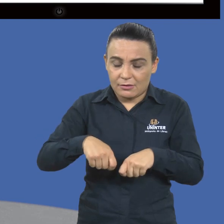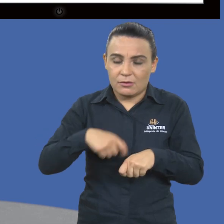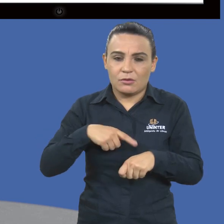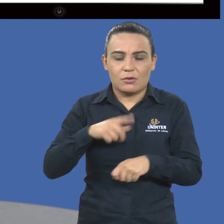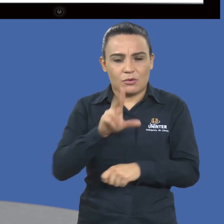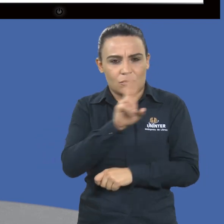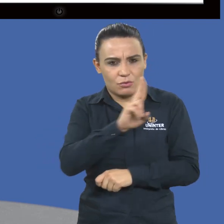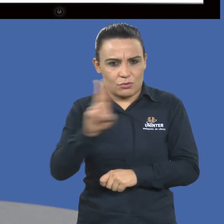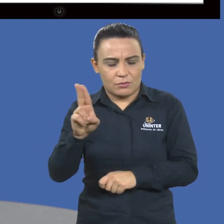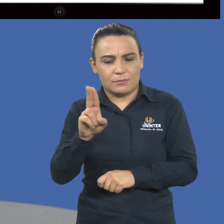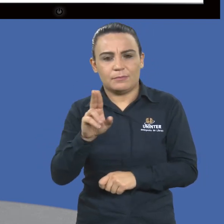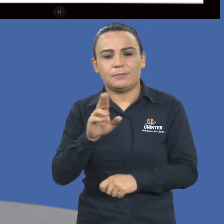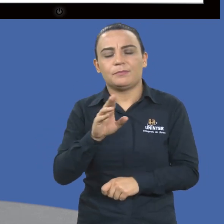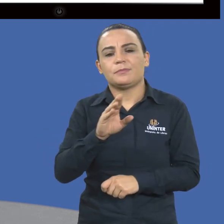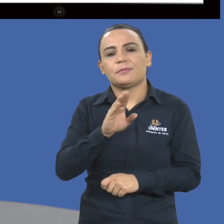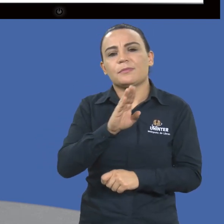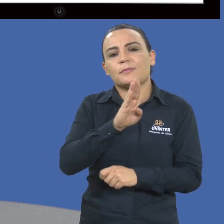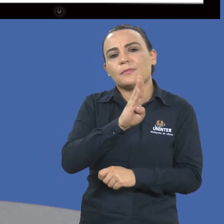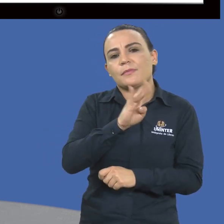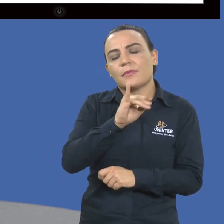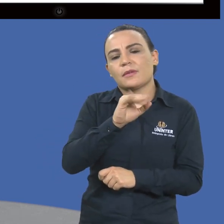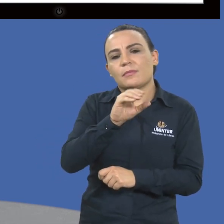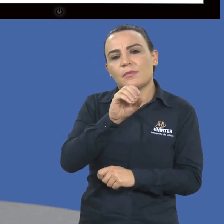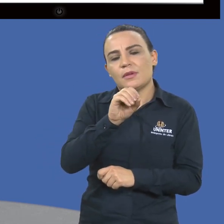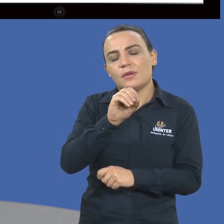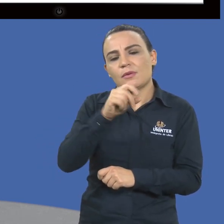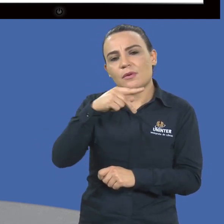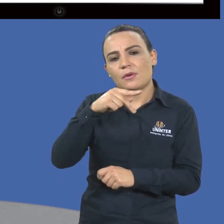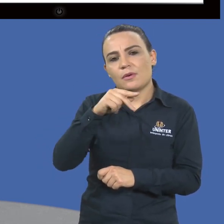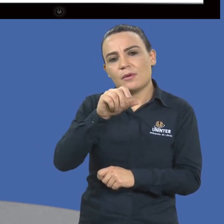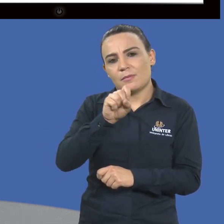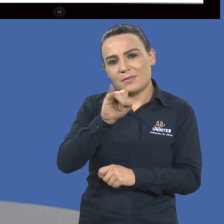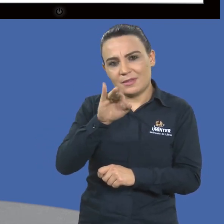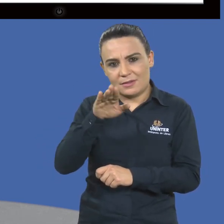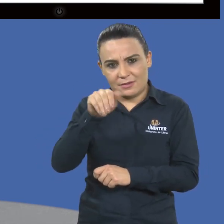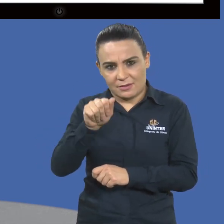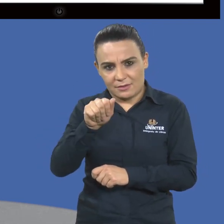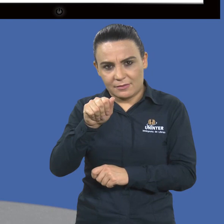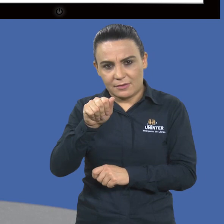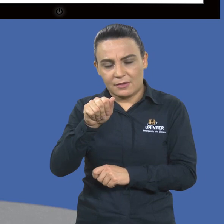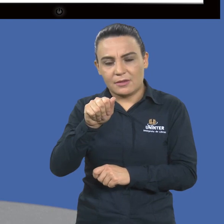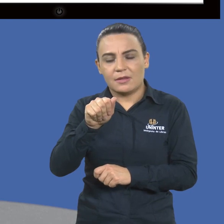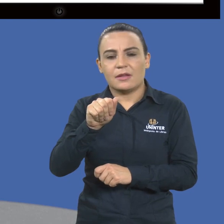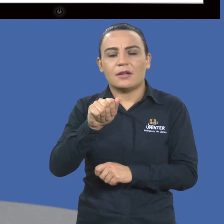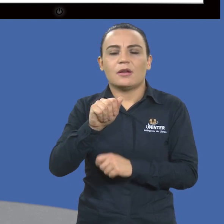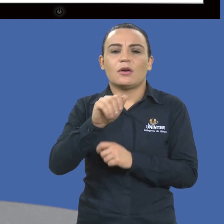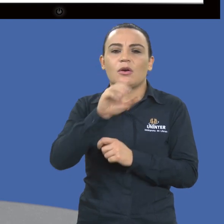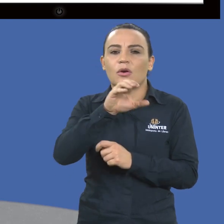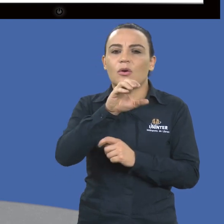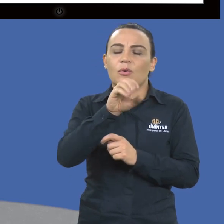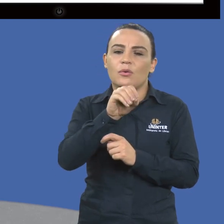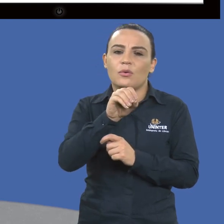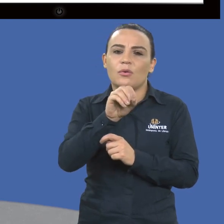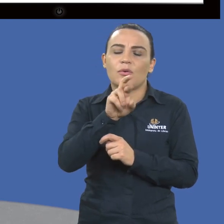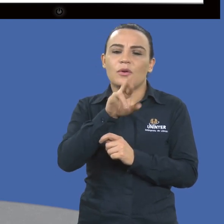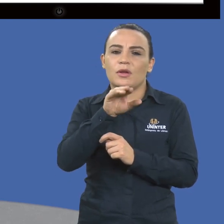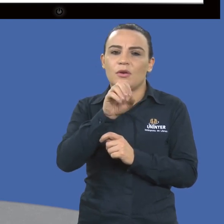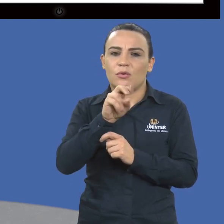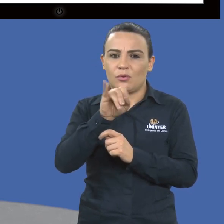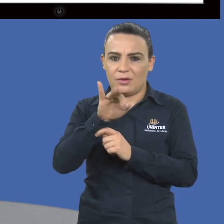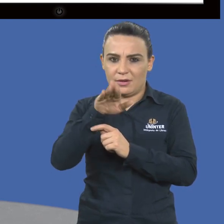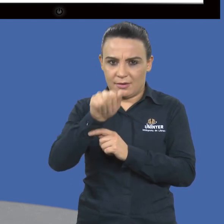invasivo, chama-se biópsia da vilosidade coriônica. Um segundo